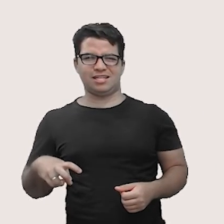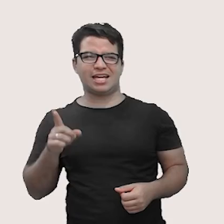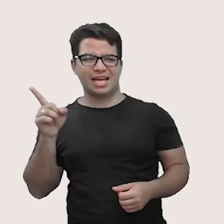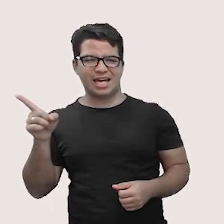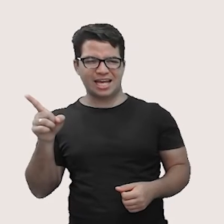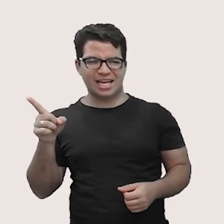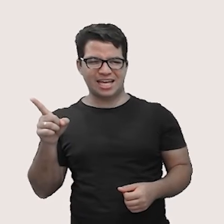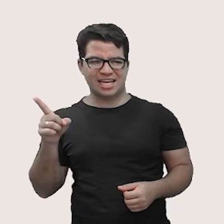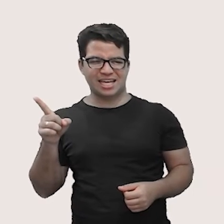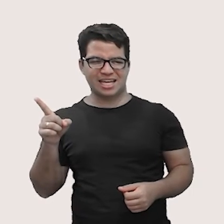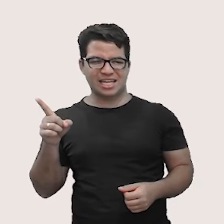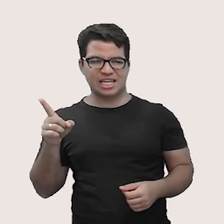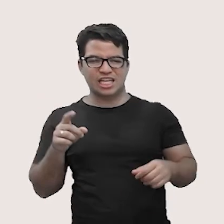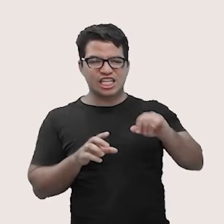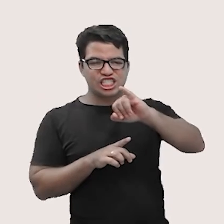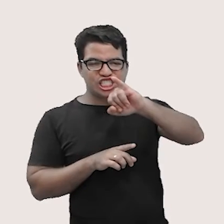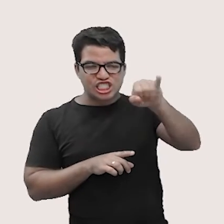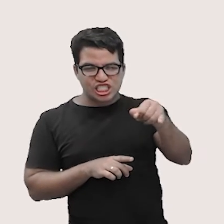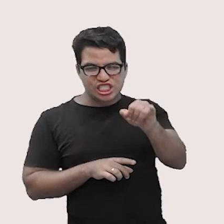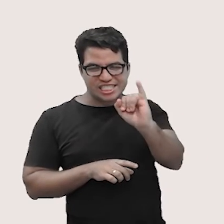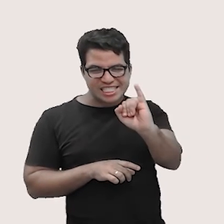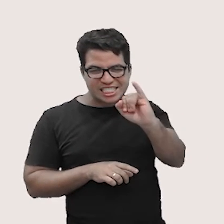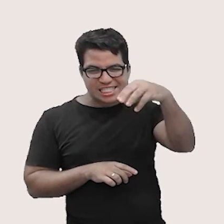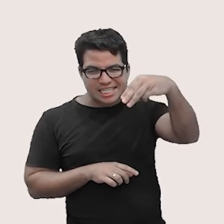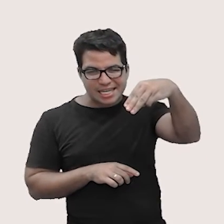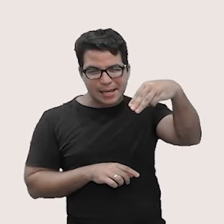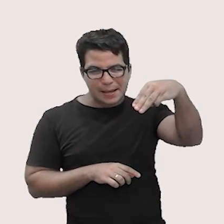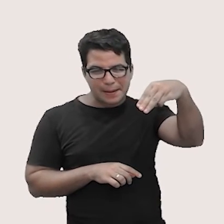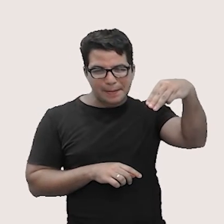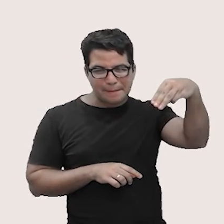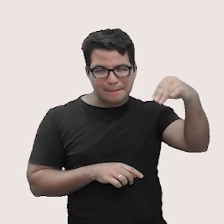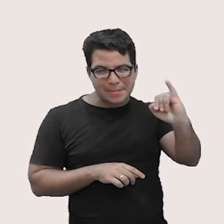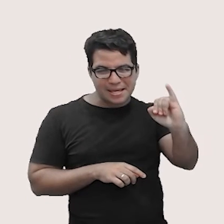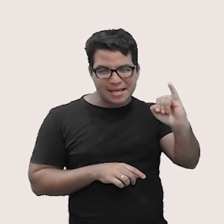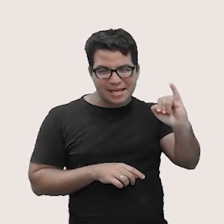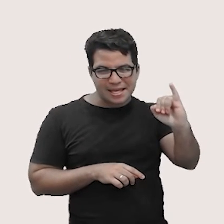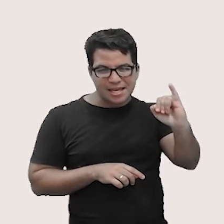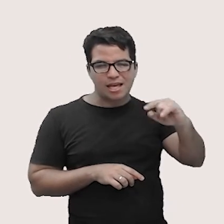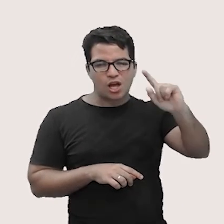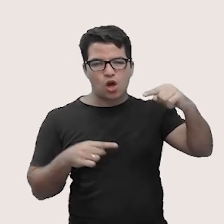tá? Como você não quer